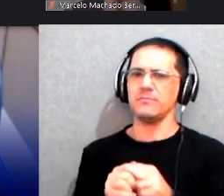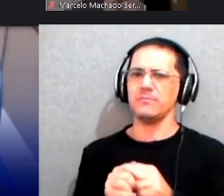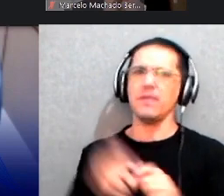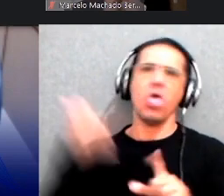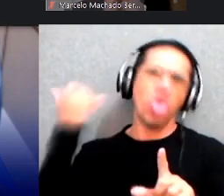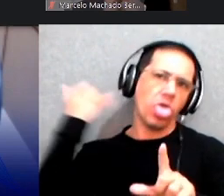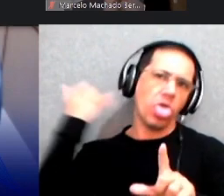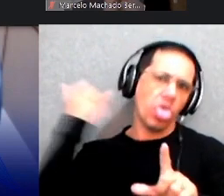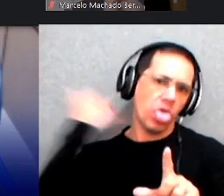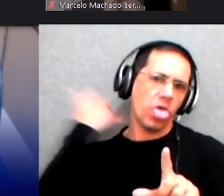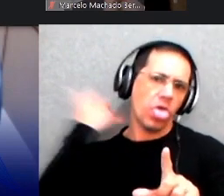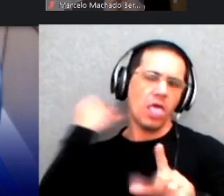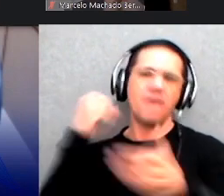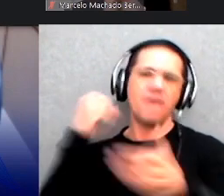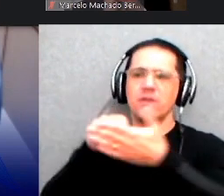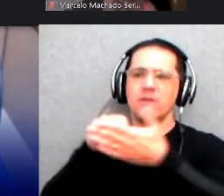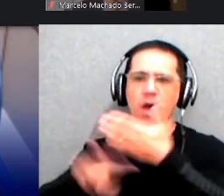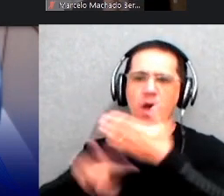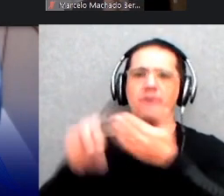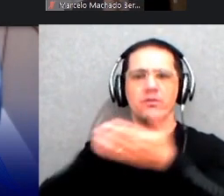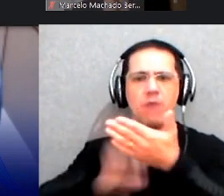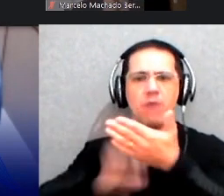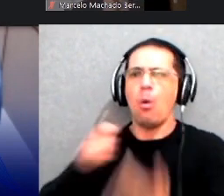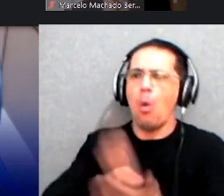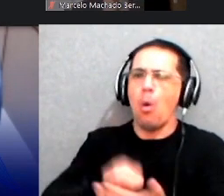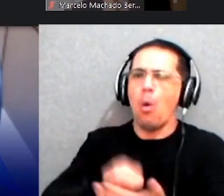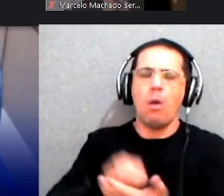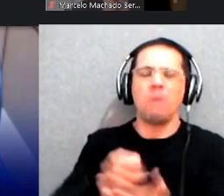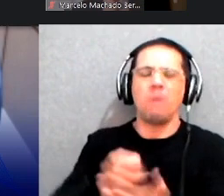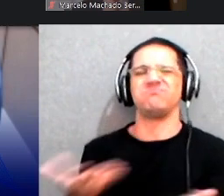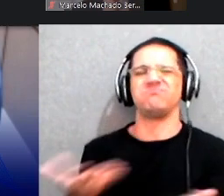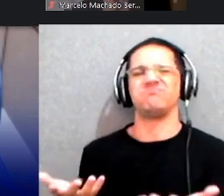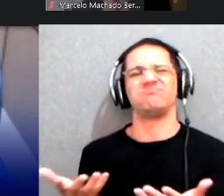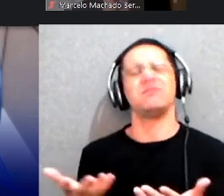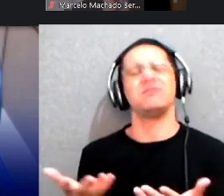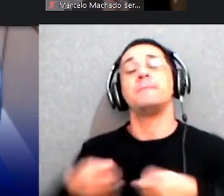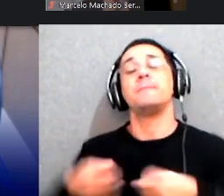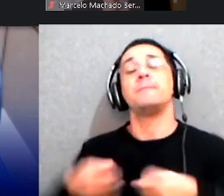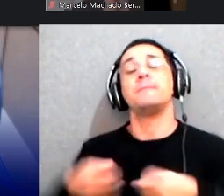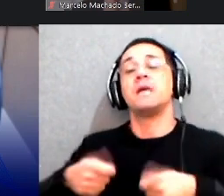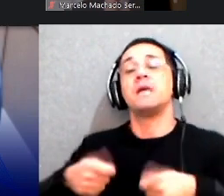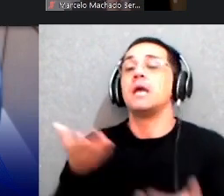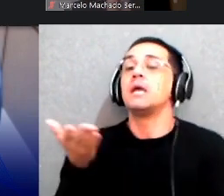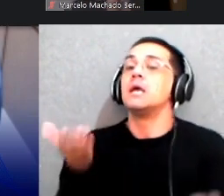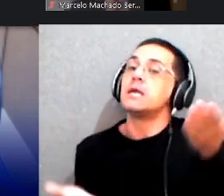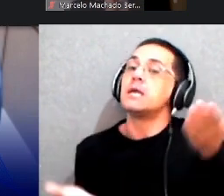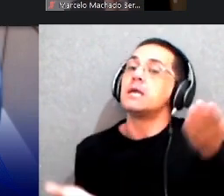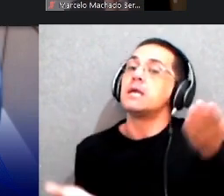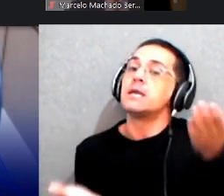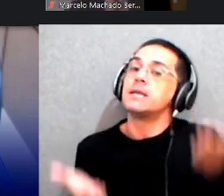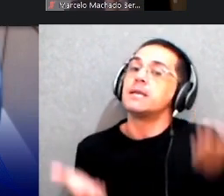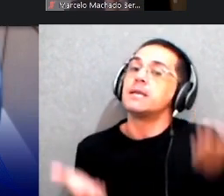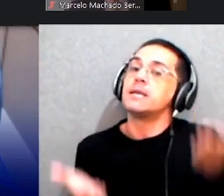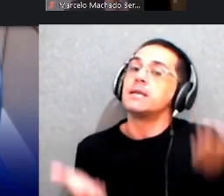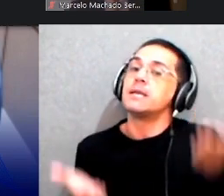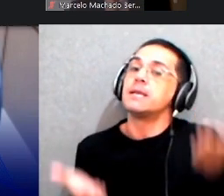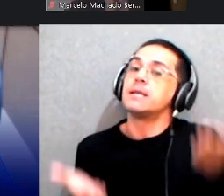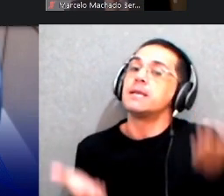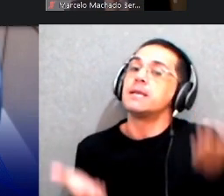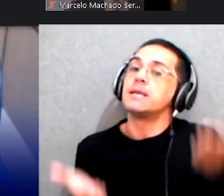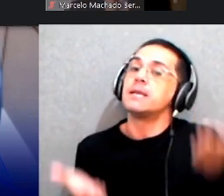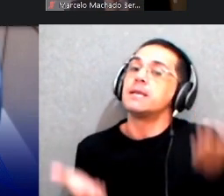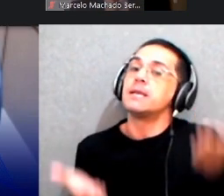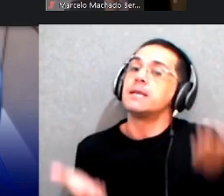nessa virtualidade. Então, tem limite. O desafio é achar um equilíbrio nisso. Outra coisa importante é o seguinte.